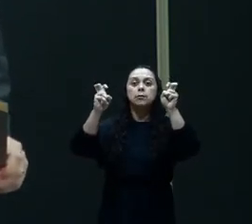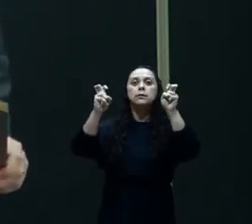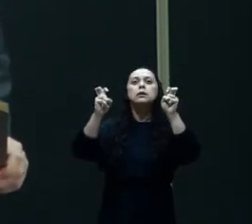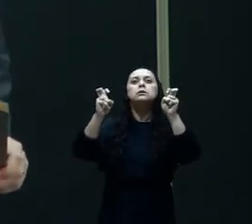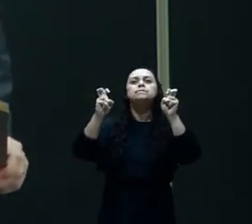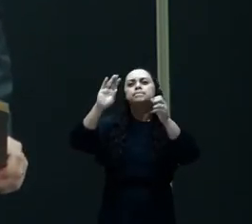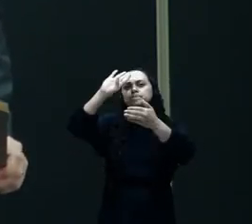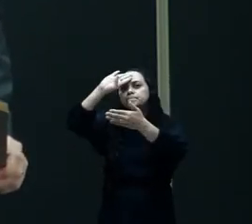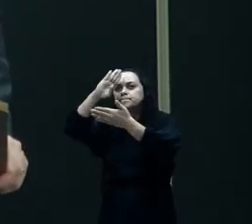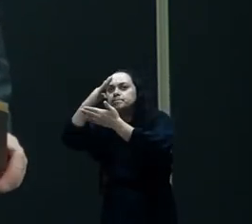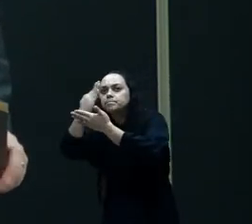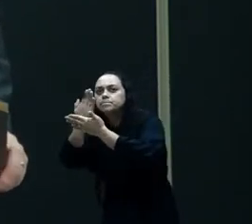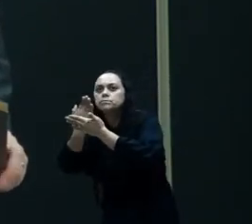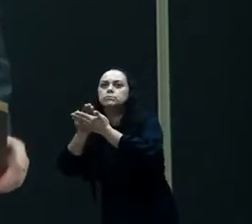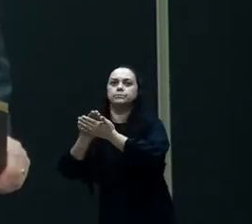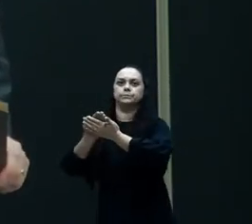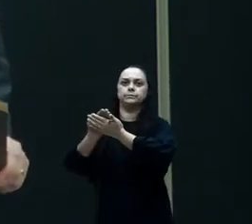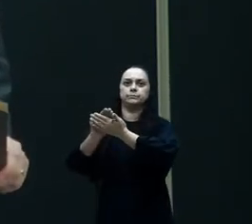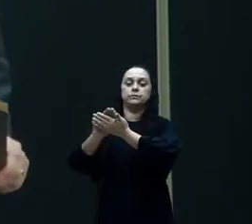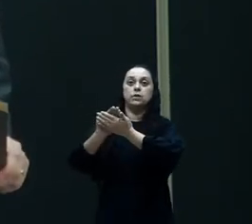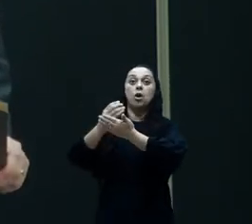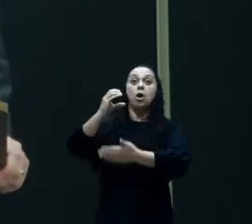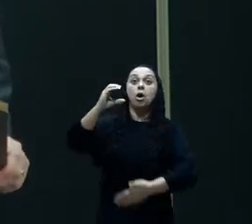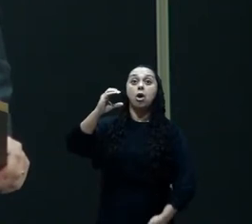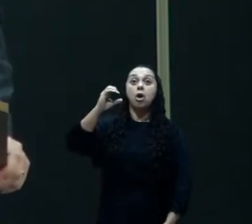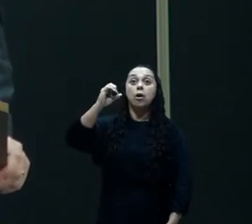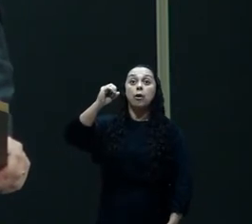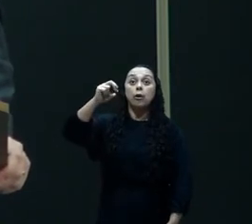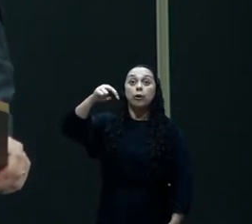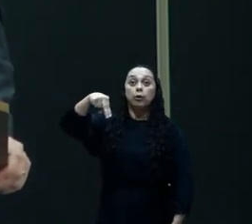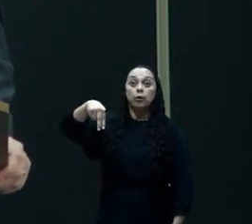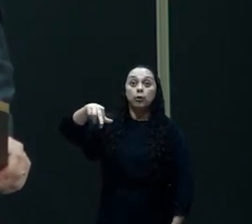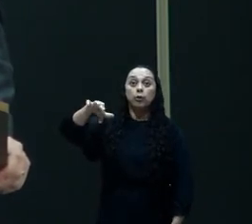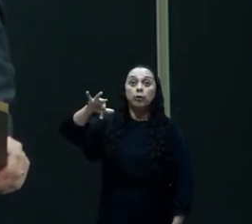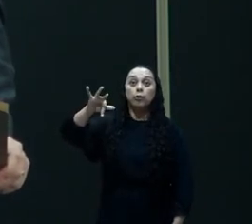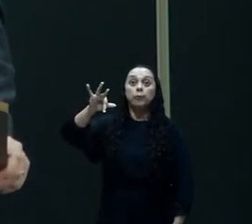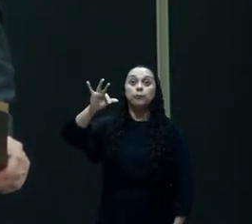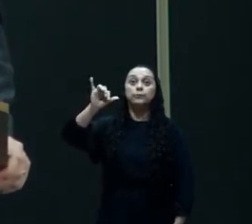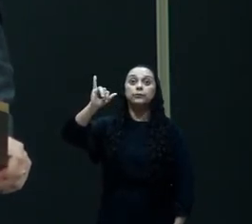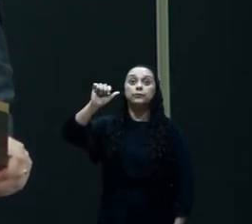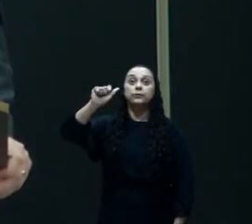confiança vamos conversar e tentar entender um pouquinho sobre